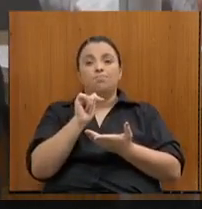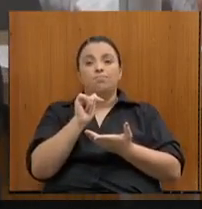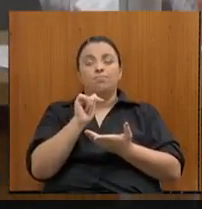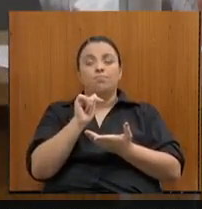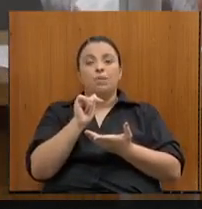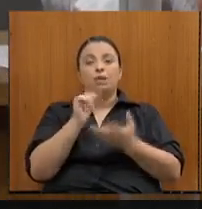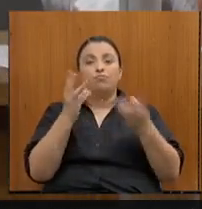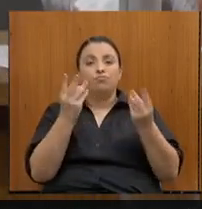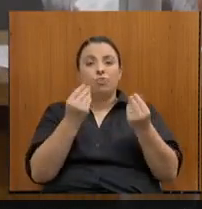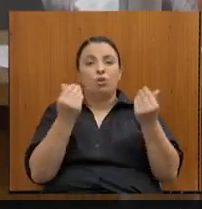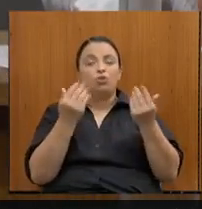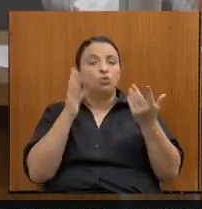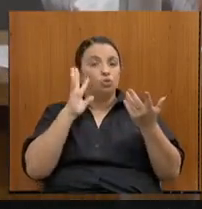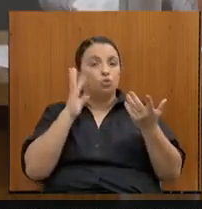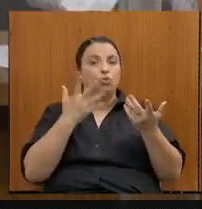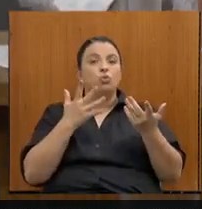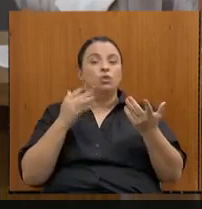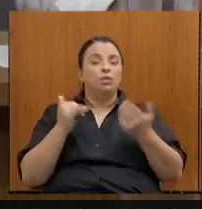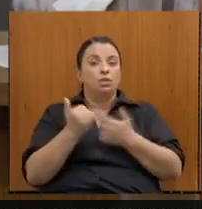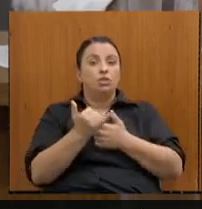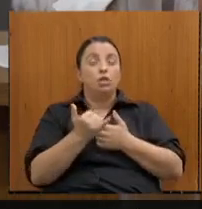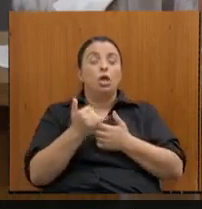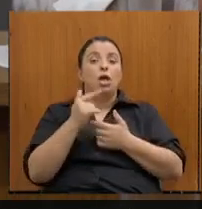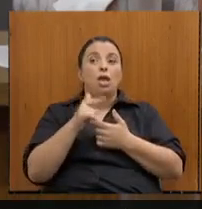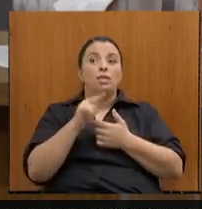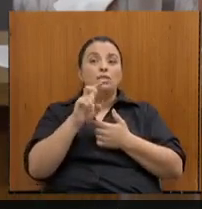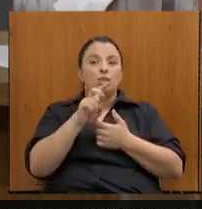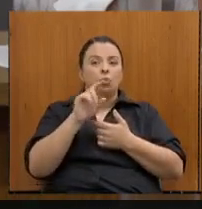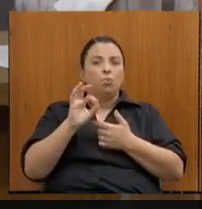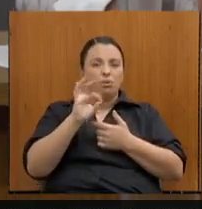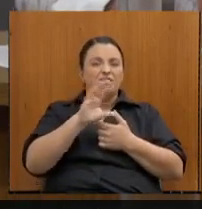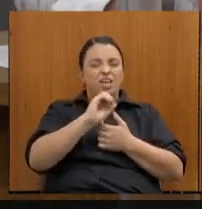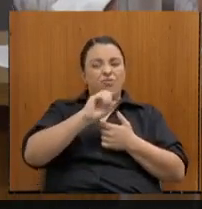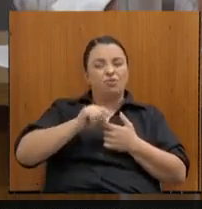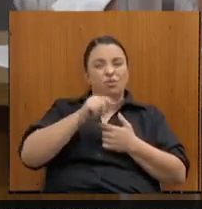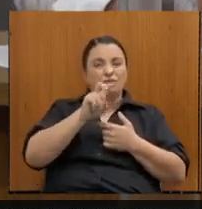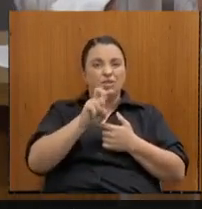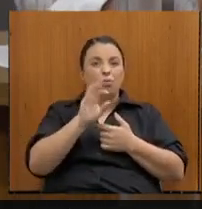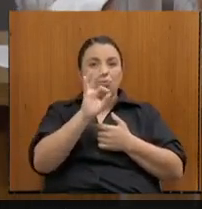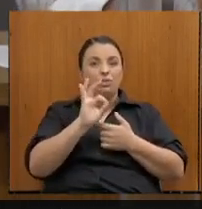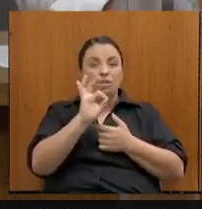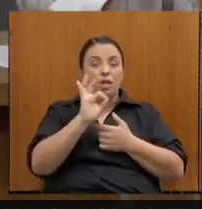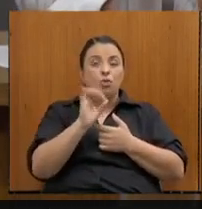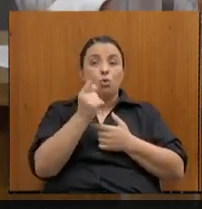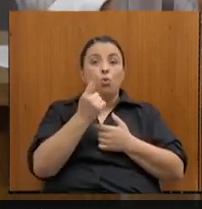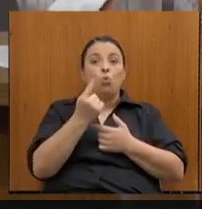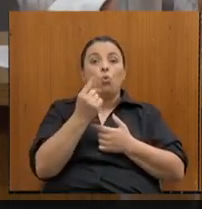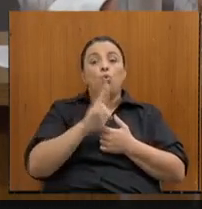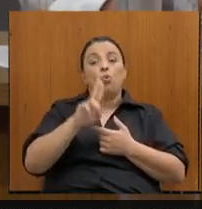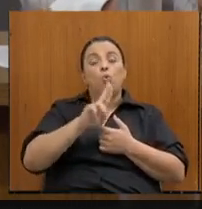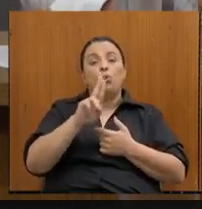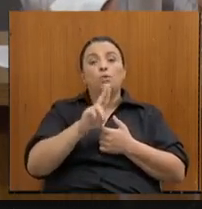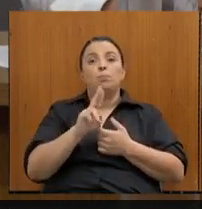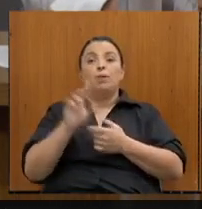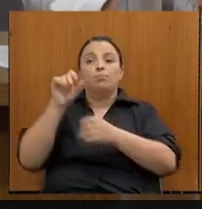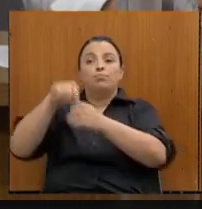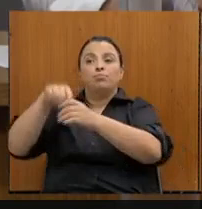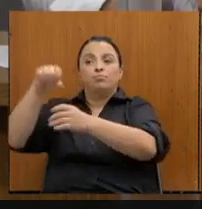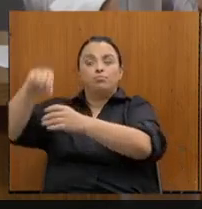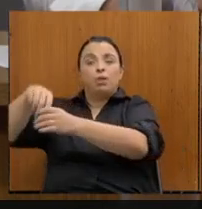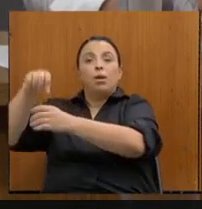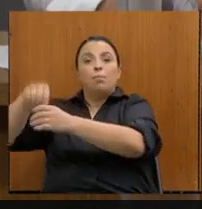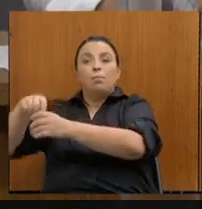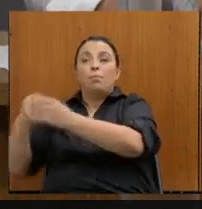ao plantio de árvores na Mata Atlântica na até o final do ano nós seremos os maiores doadores aí de árvores